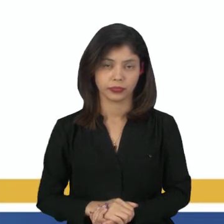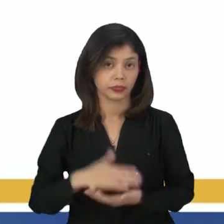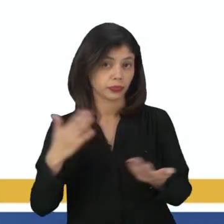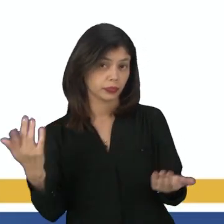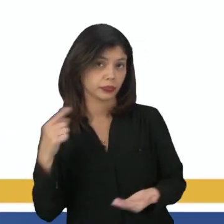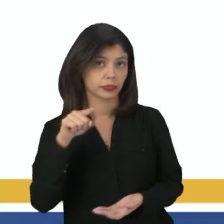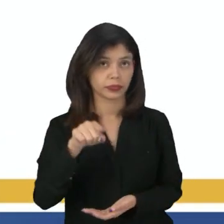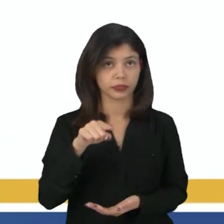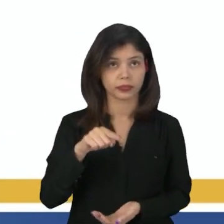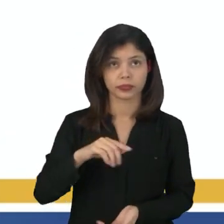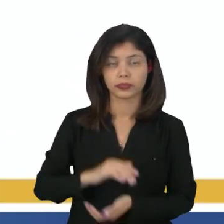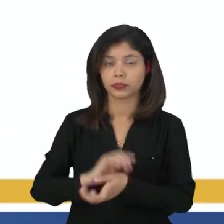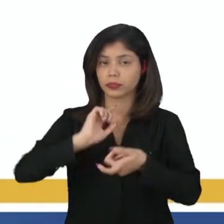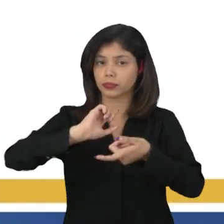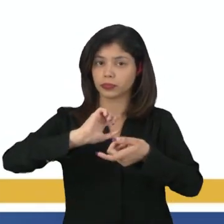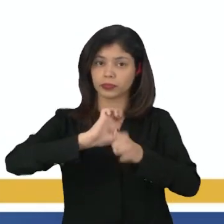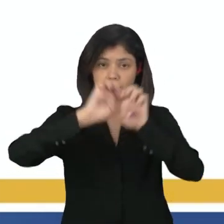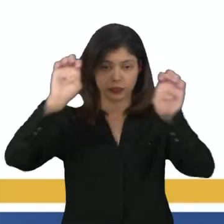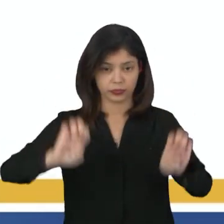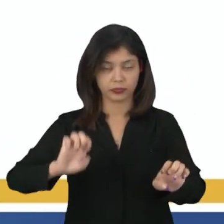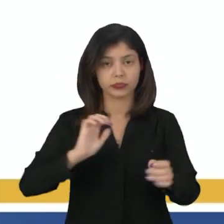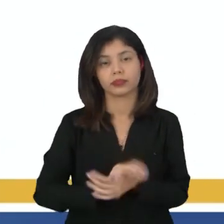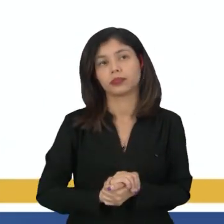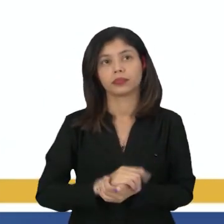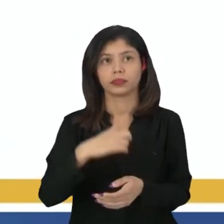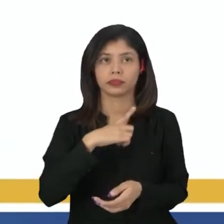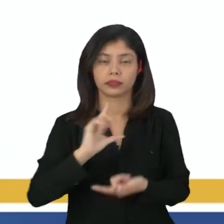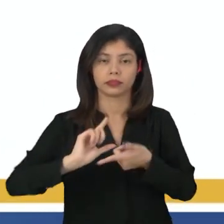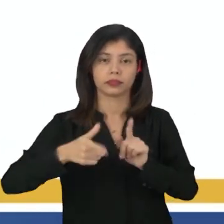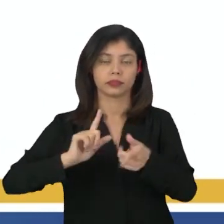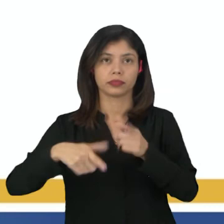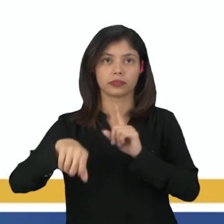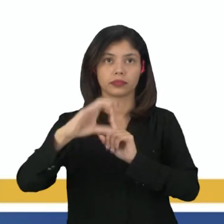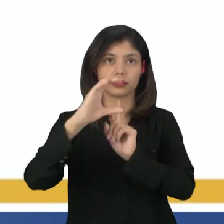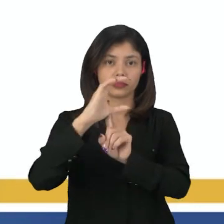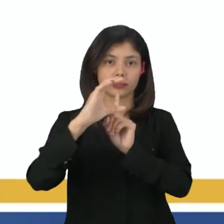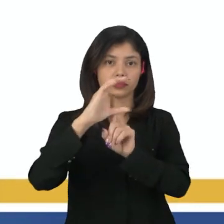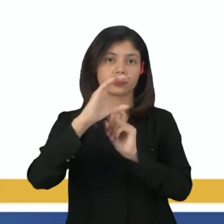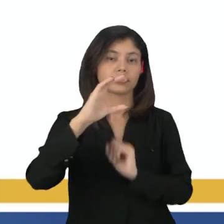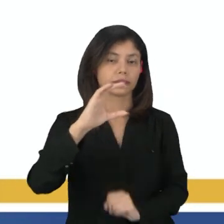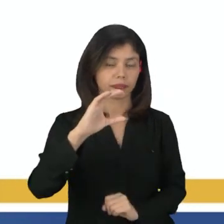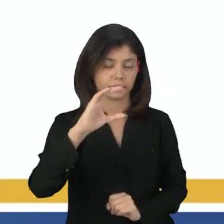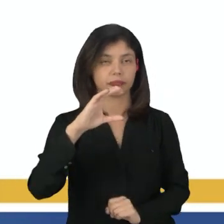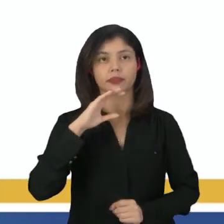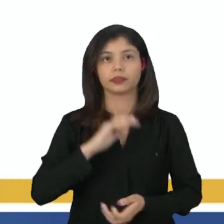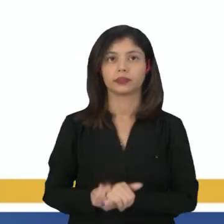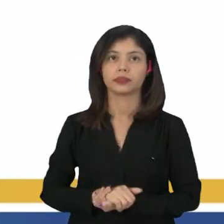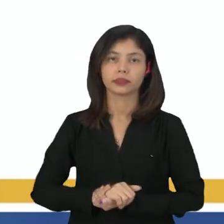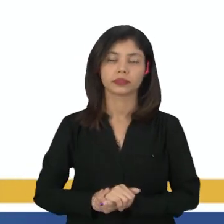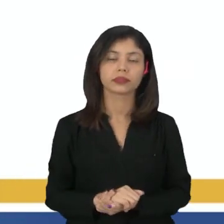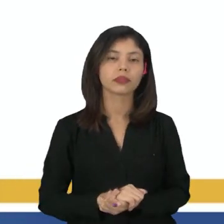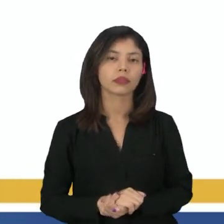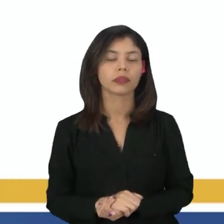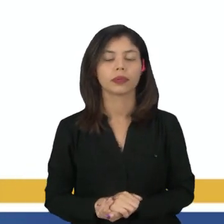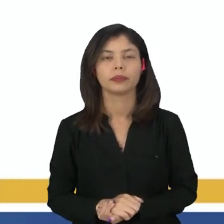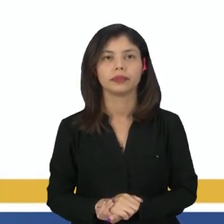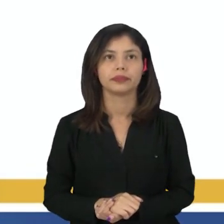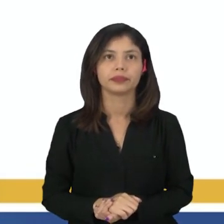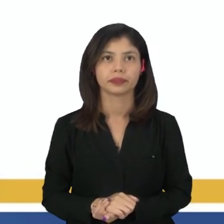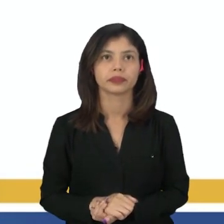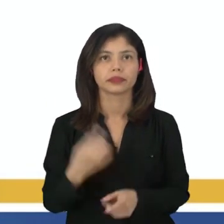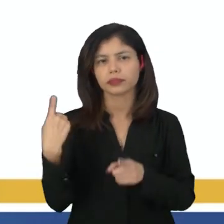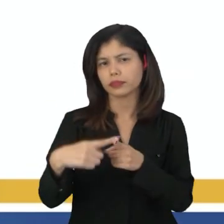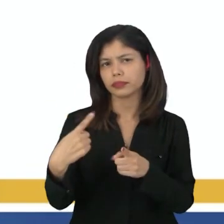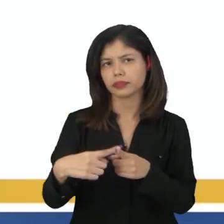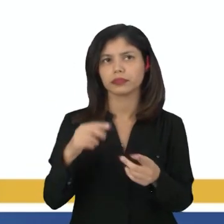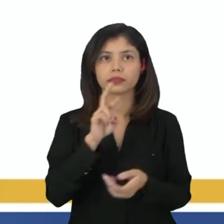Nesse caso, a estrutura que ambos vão possuir vai ser a questão do retículo endoplasmático e dos ribossomos. E por que